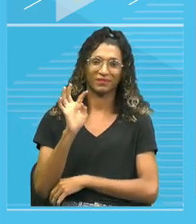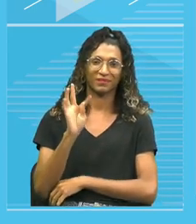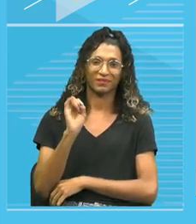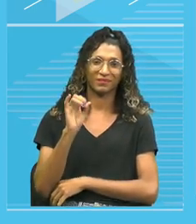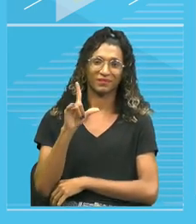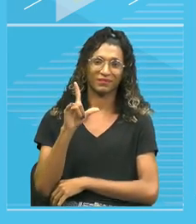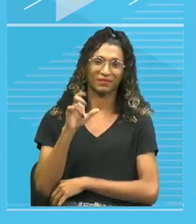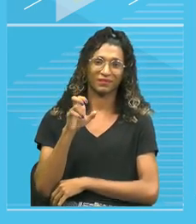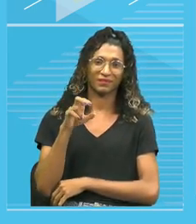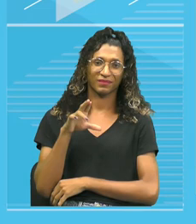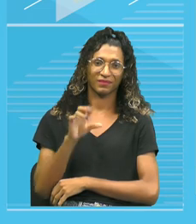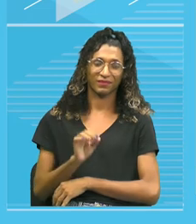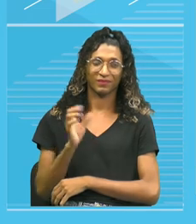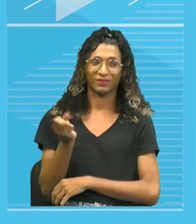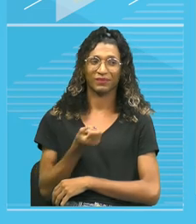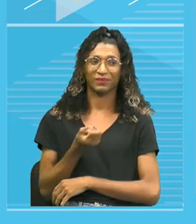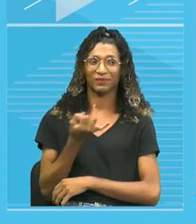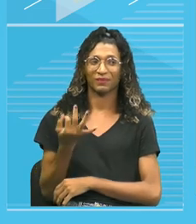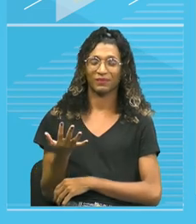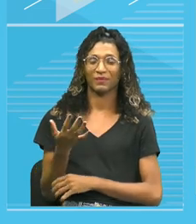tá bem aqui ó